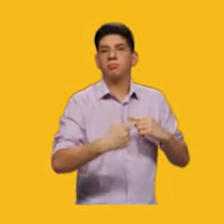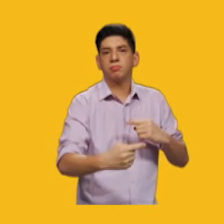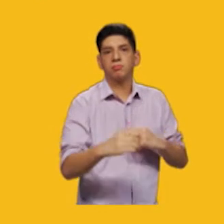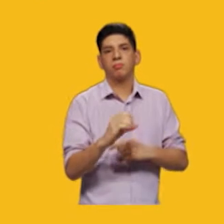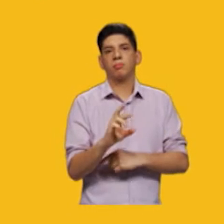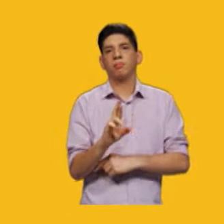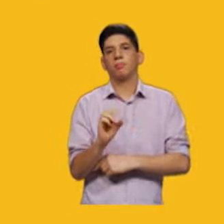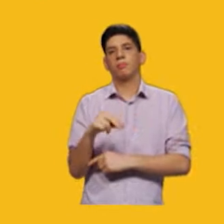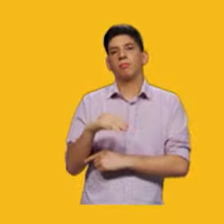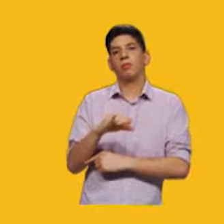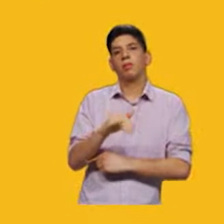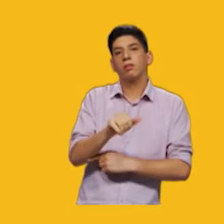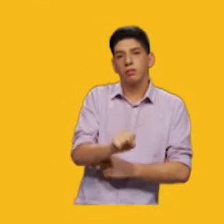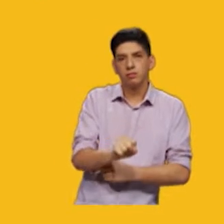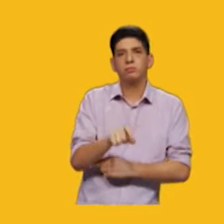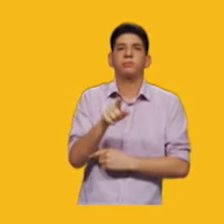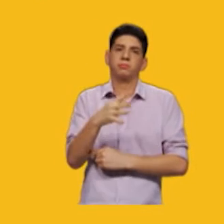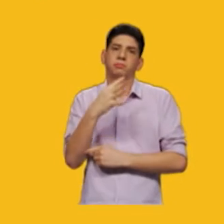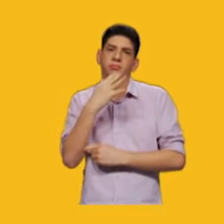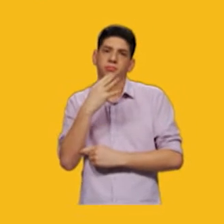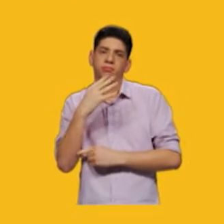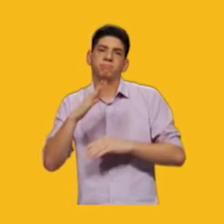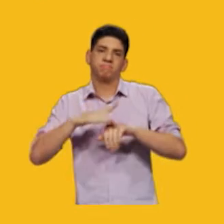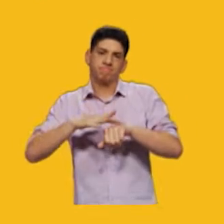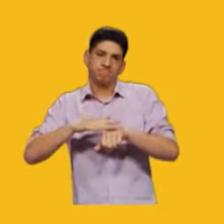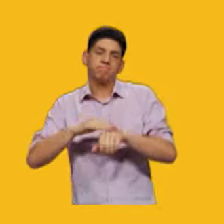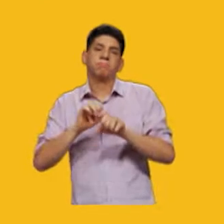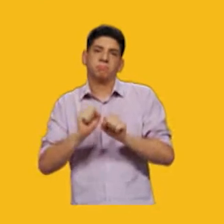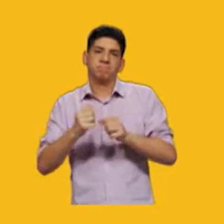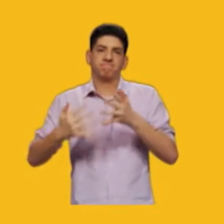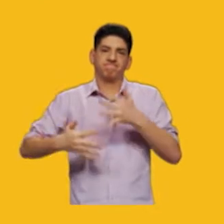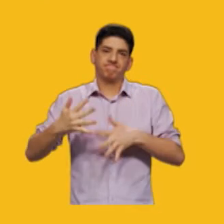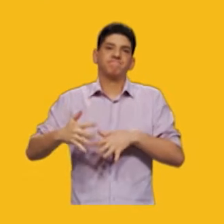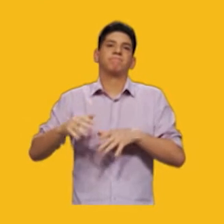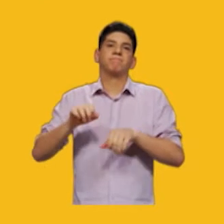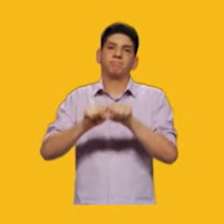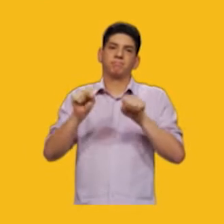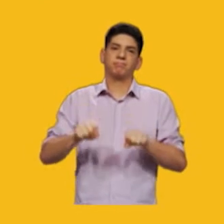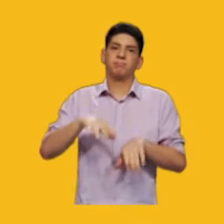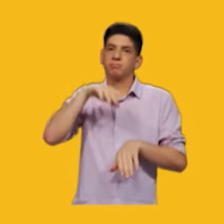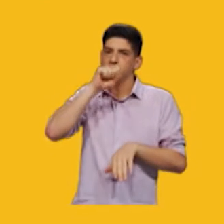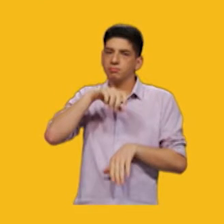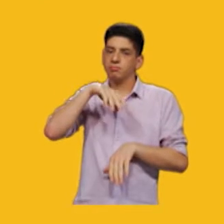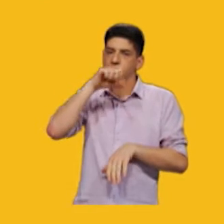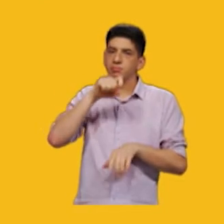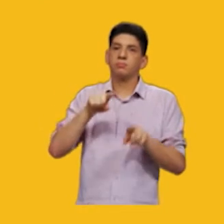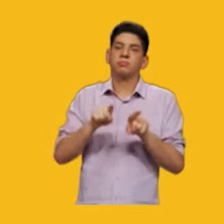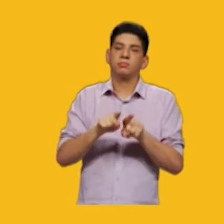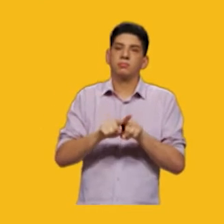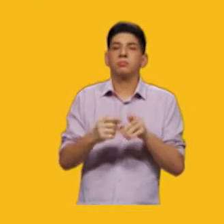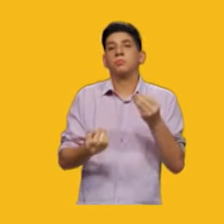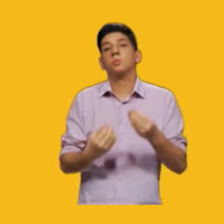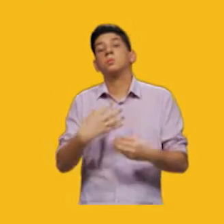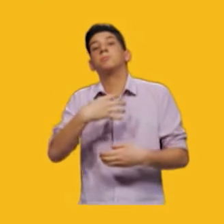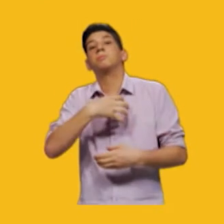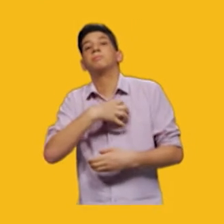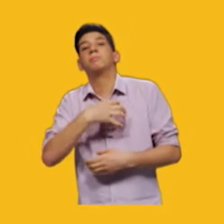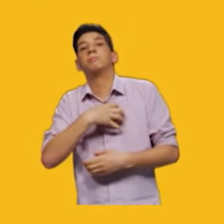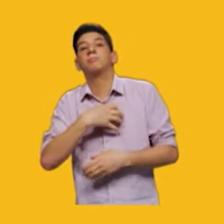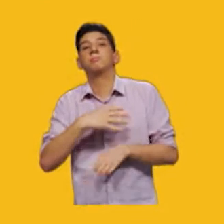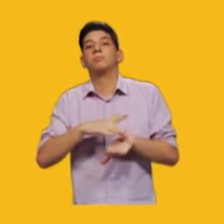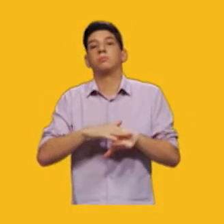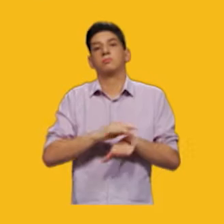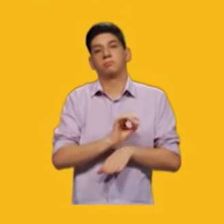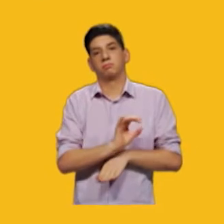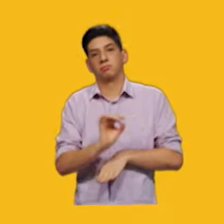doenças agudas que podem comprometer o nosso sistema respiratório com também os sintomas dessas doenças. Vamos